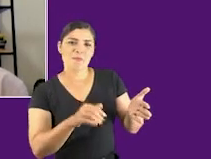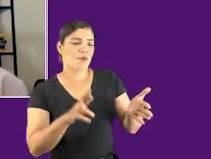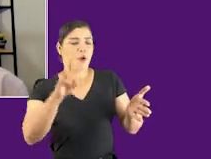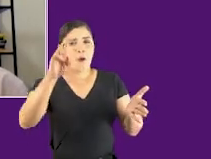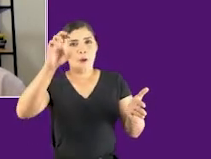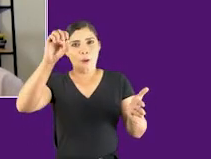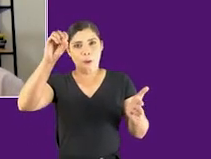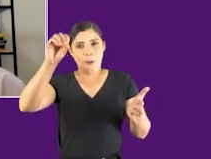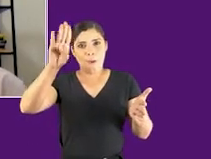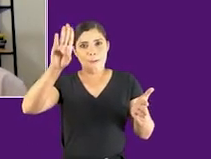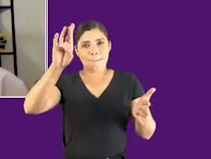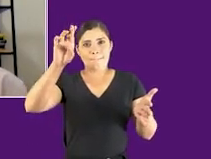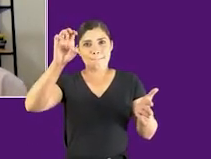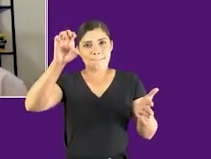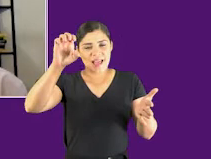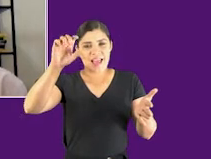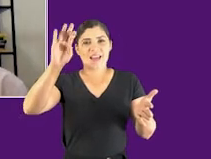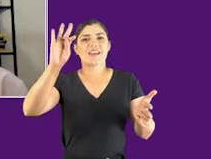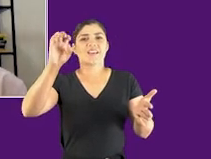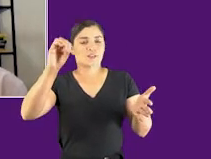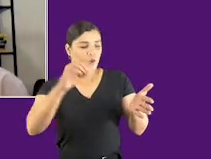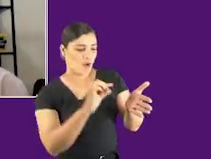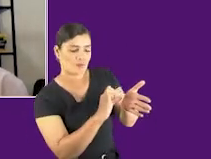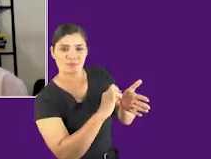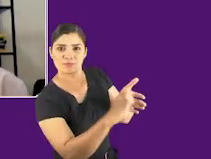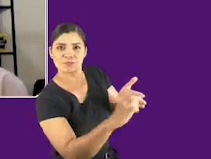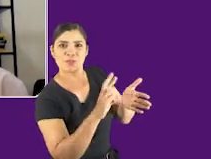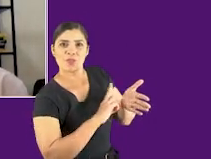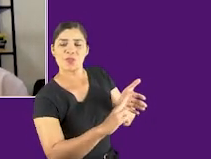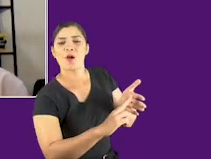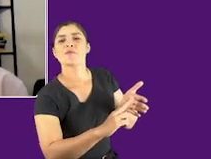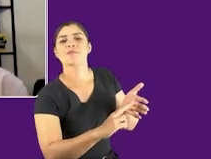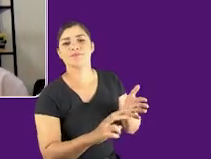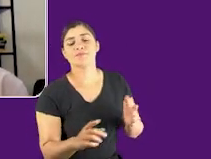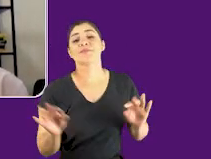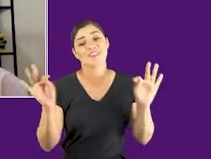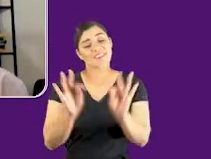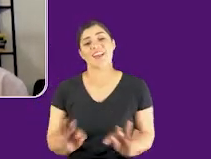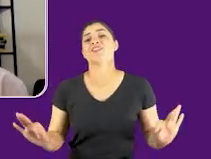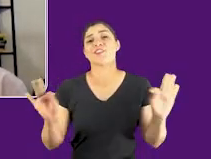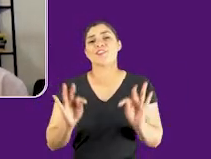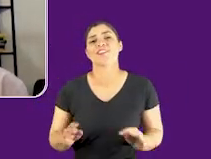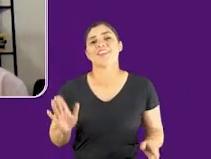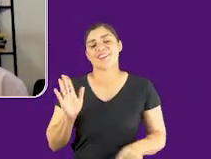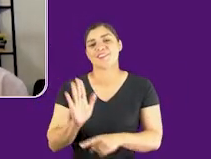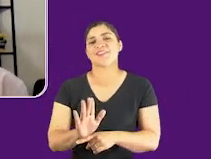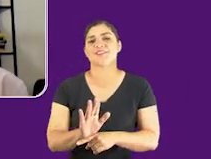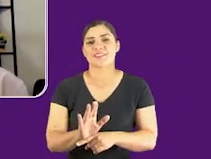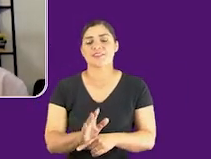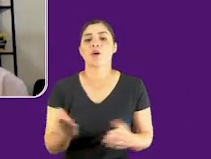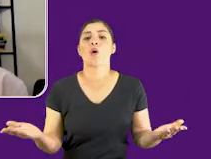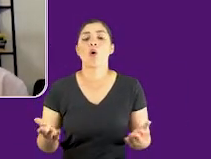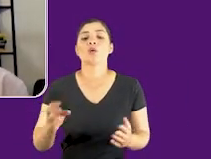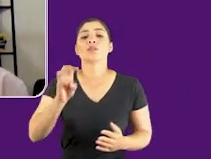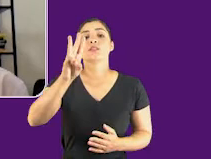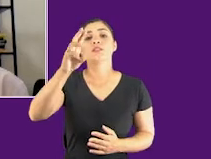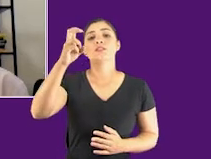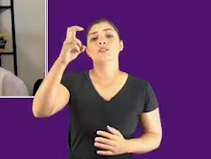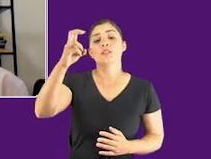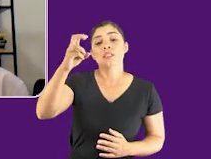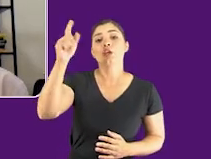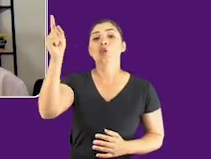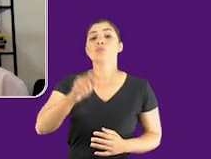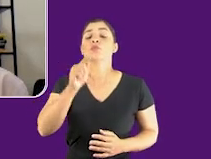tua que não existe outra esse até isso a tecnologia nos ajuda a mãe hoje em dia nós temos 35 por cento das vendas online